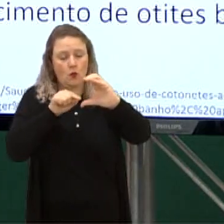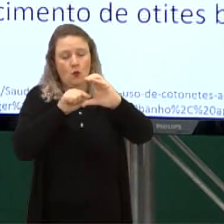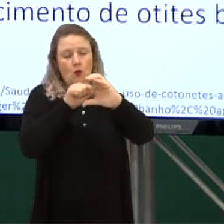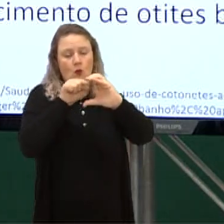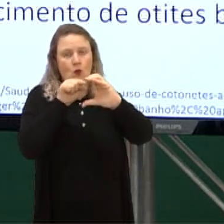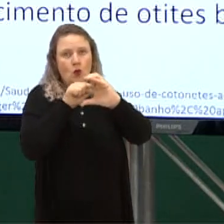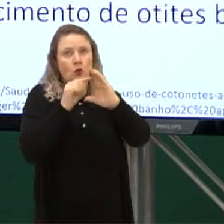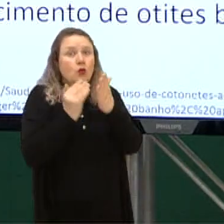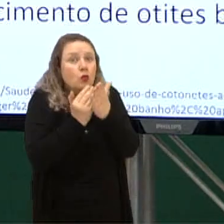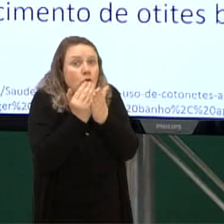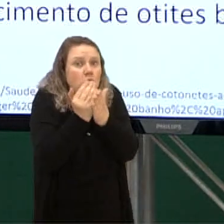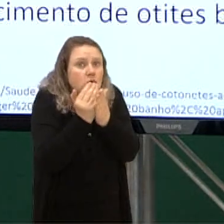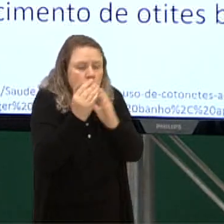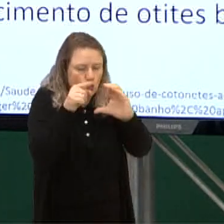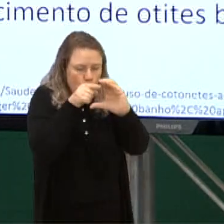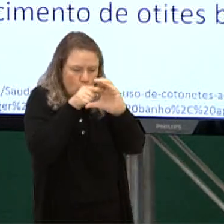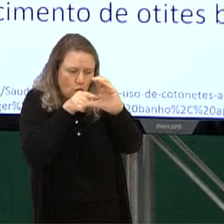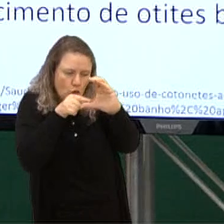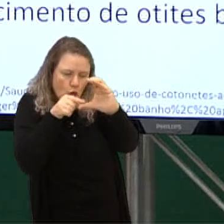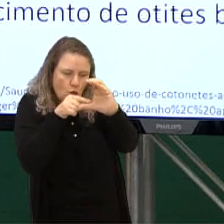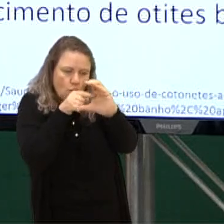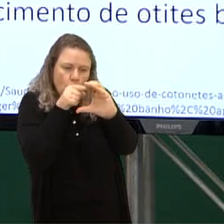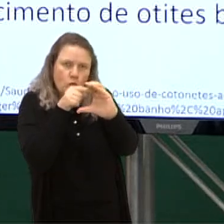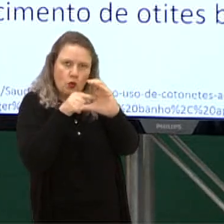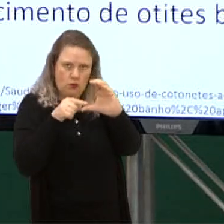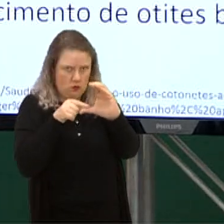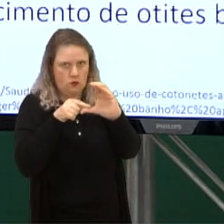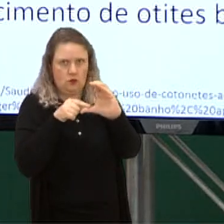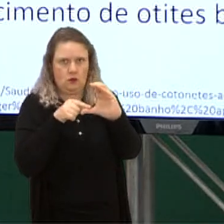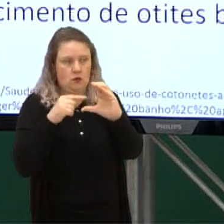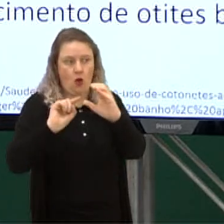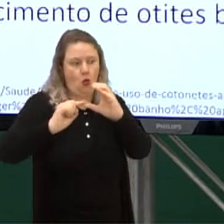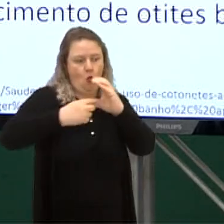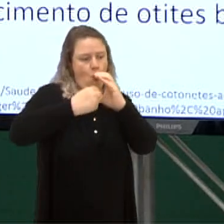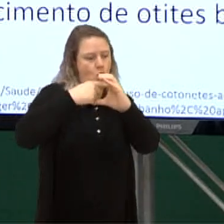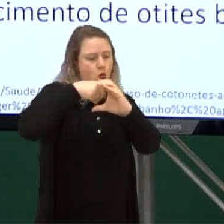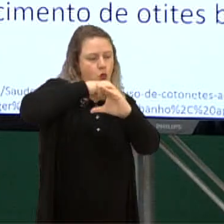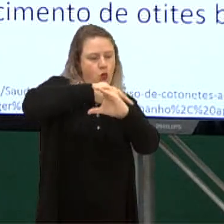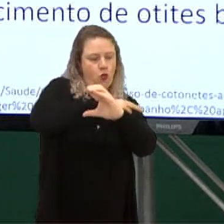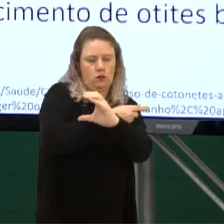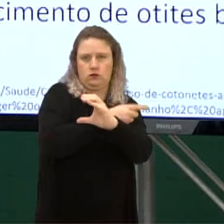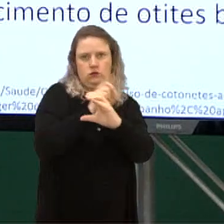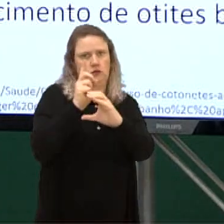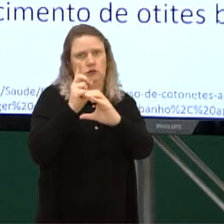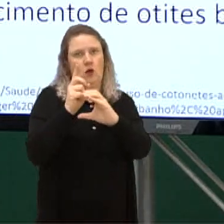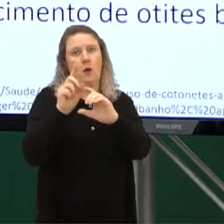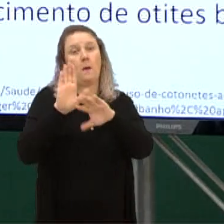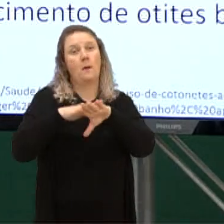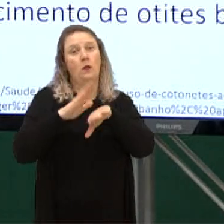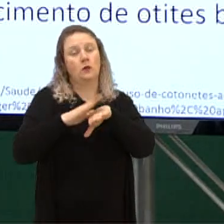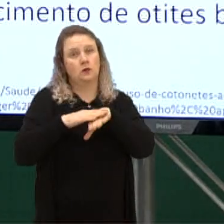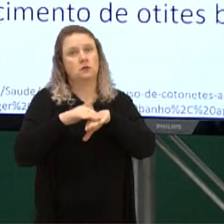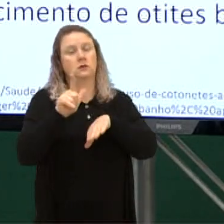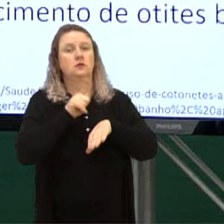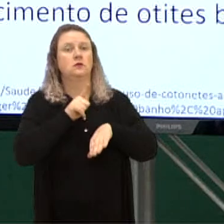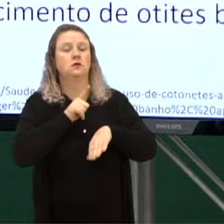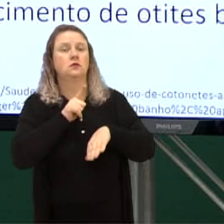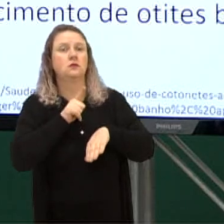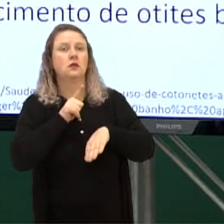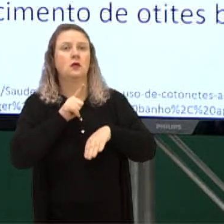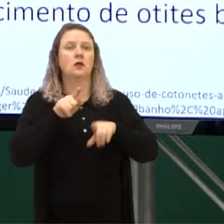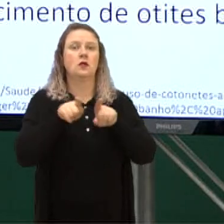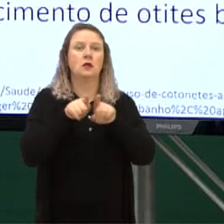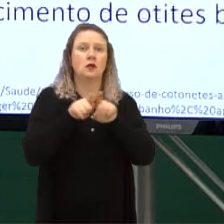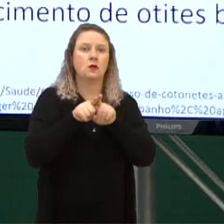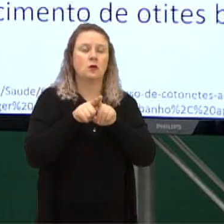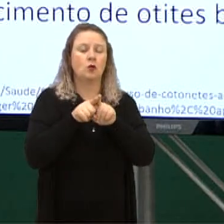e o início do canal auditivo. A gente usa mais líquidos para fazer a limpeza, né, Fran? E alguns